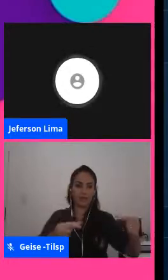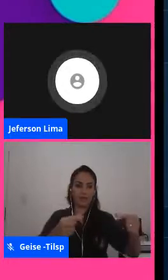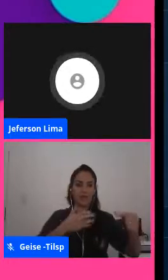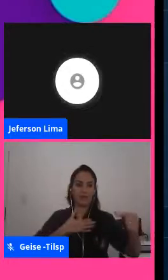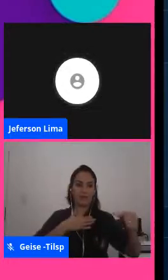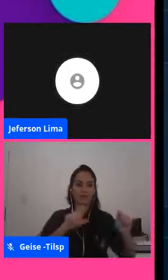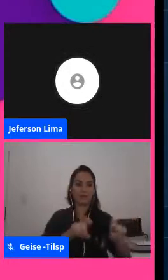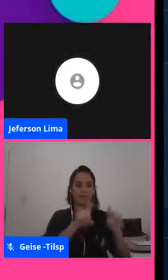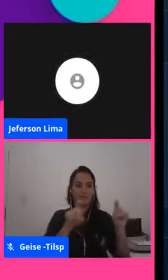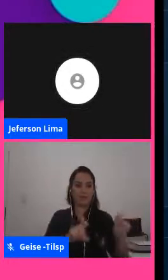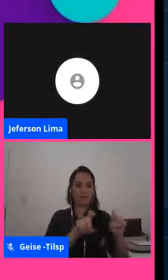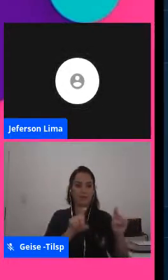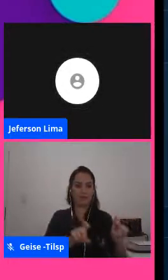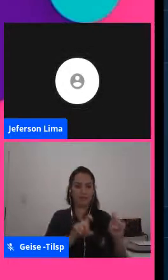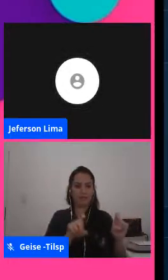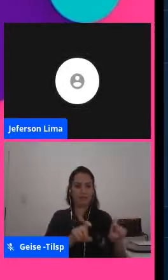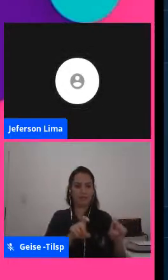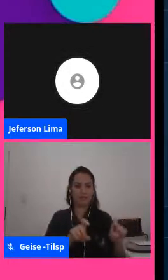William. Isso aí.